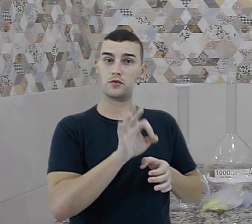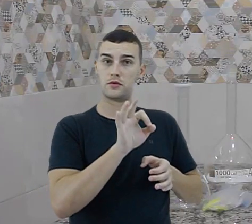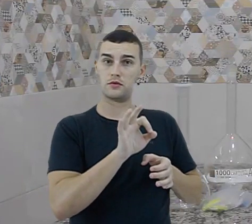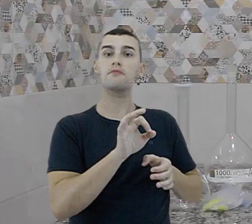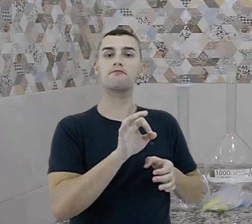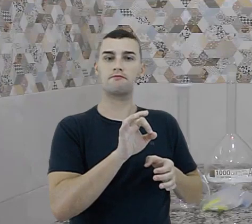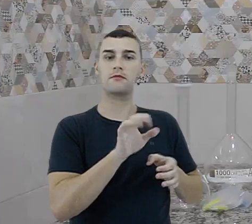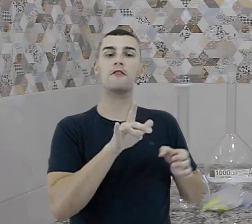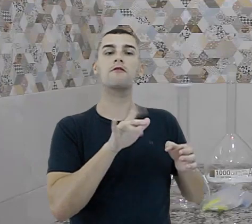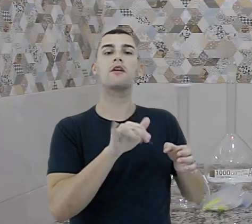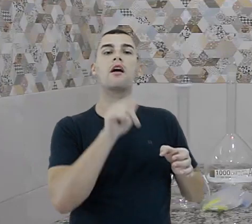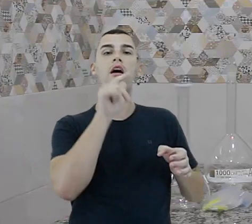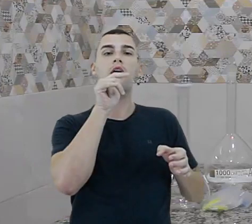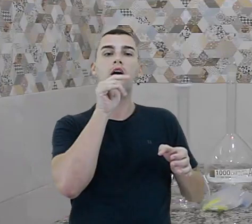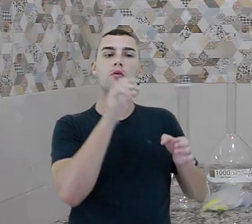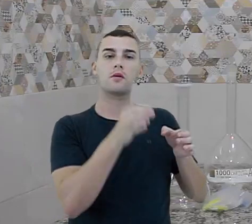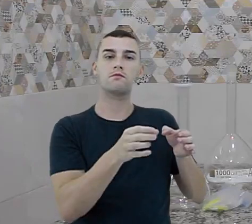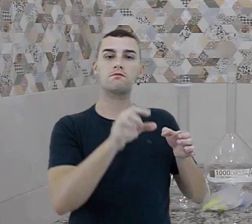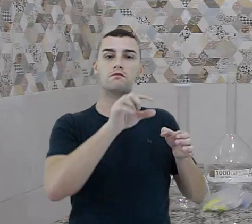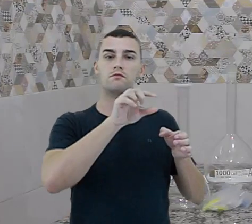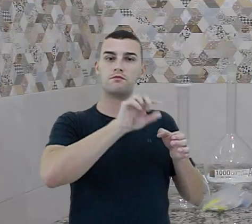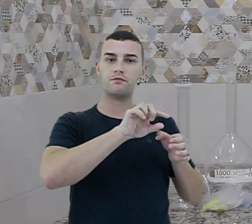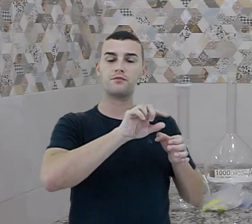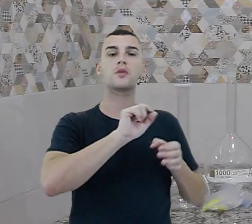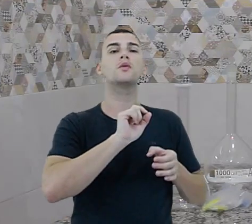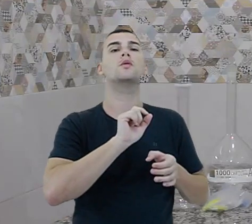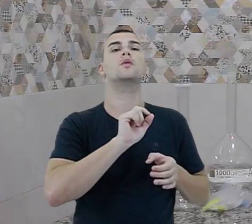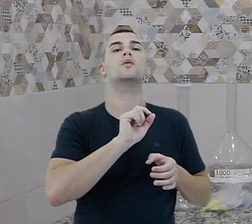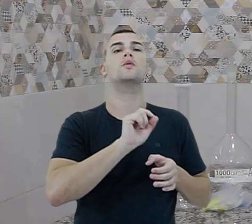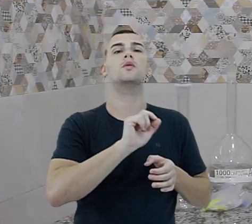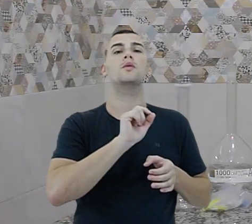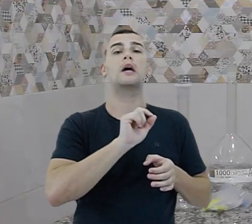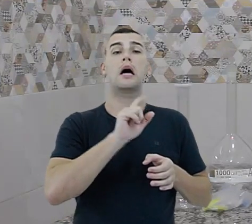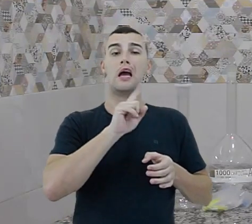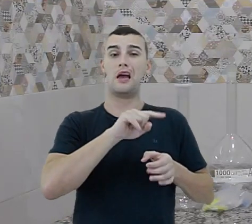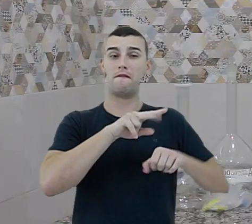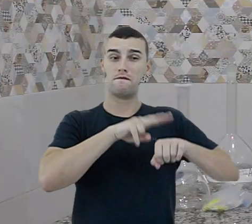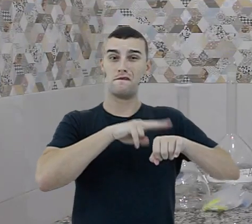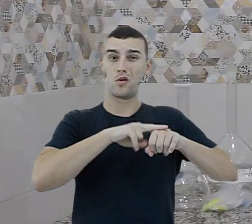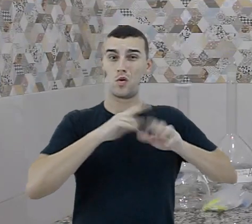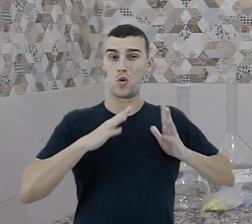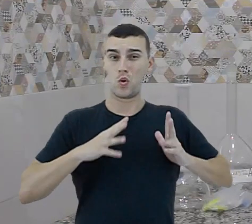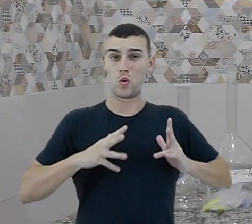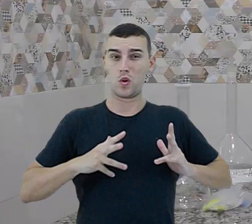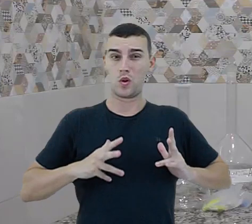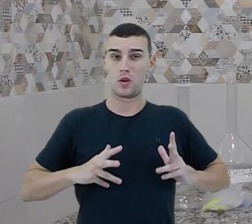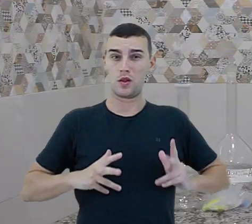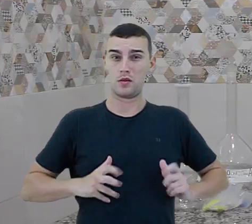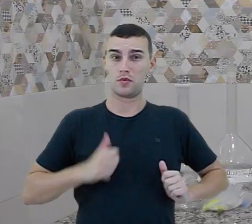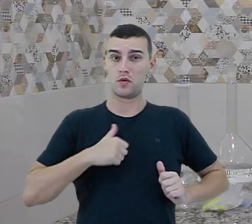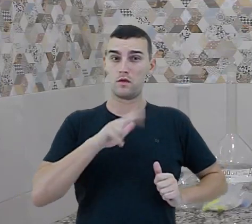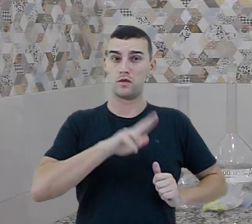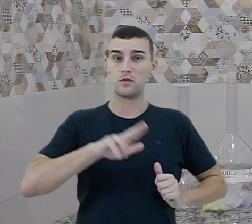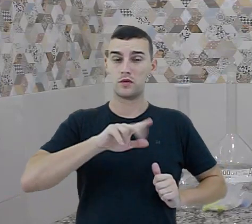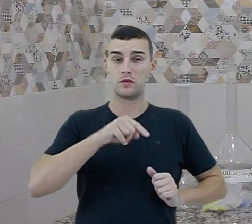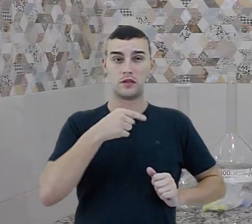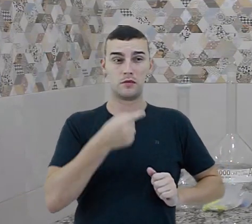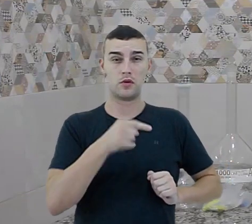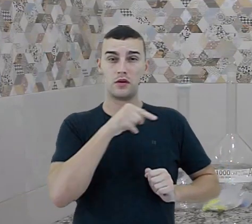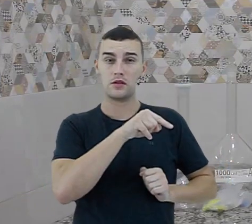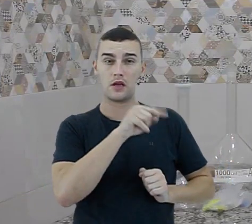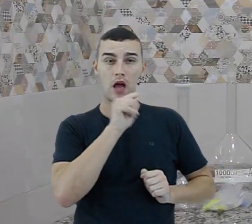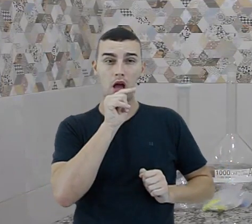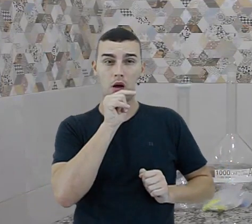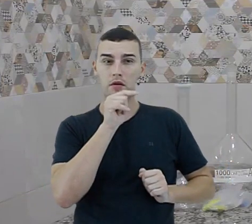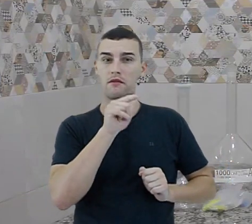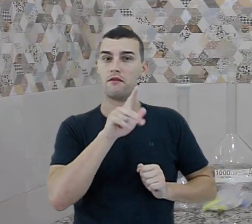Então, me oriento. Como são vidrarias limpas que eu estou utilizando e depois